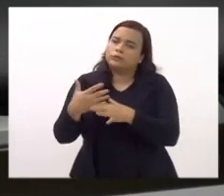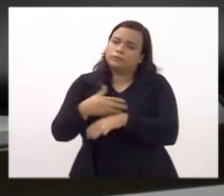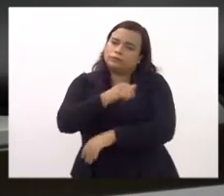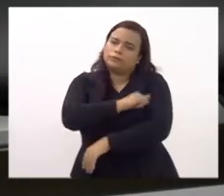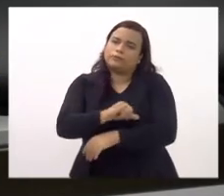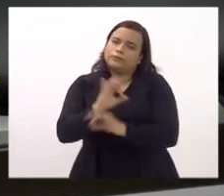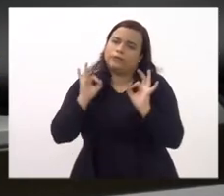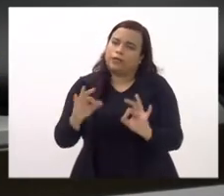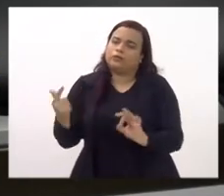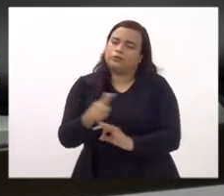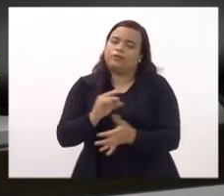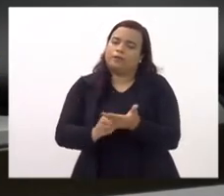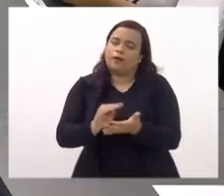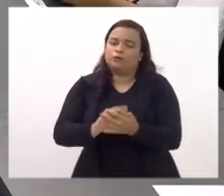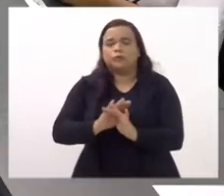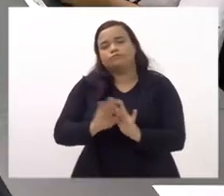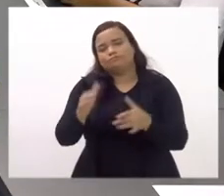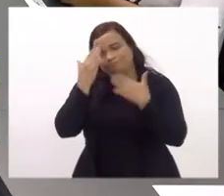garantido. É isso. Obrigado.